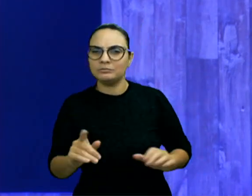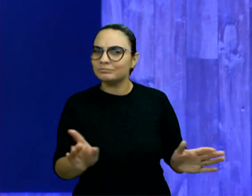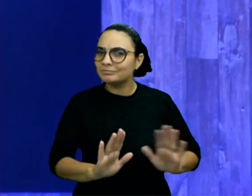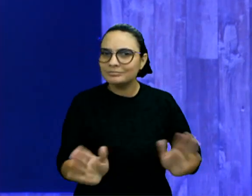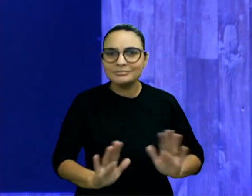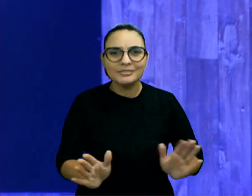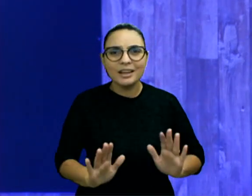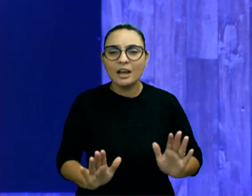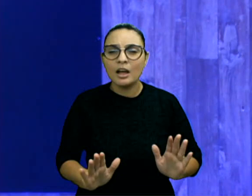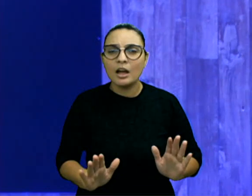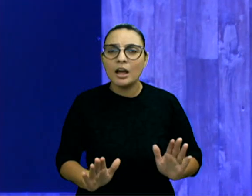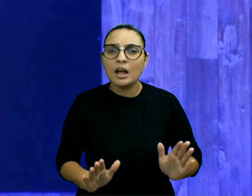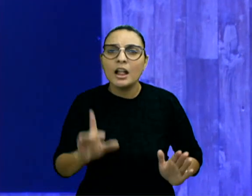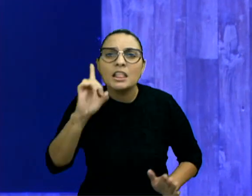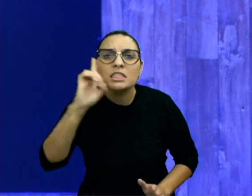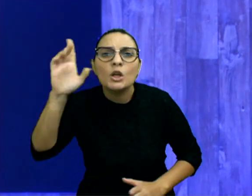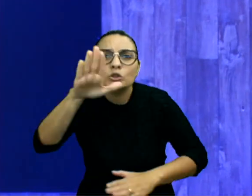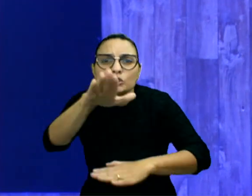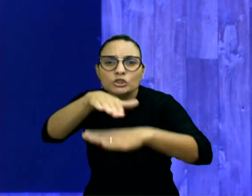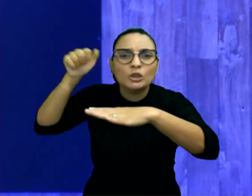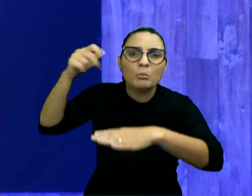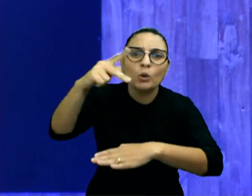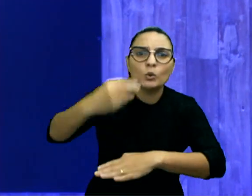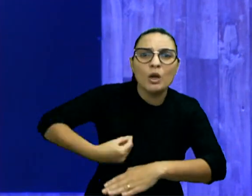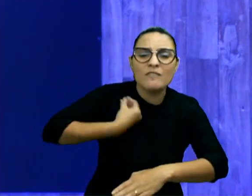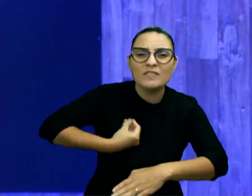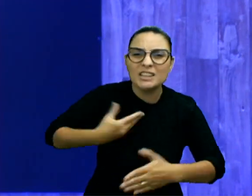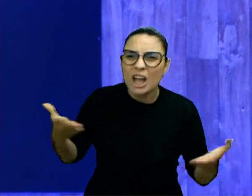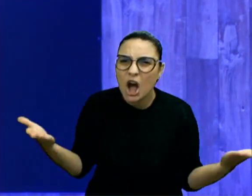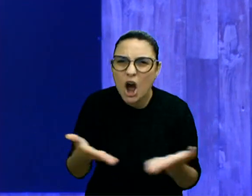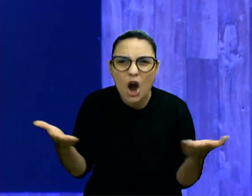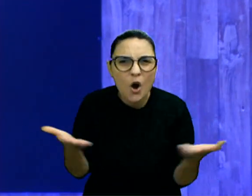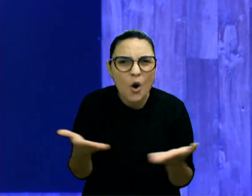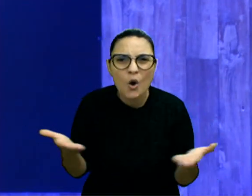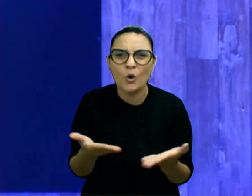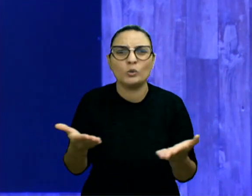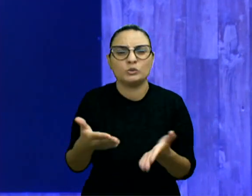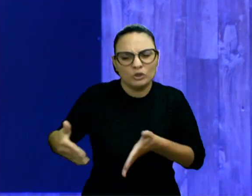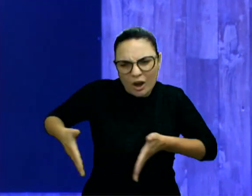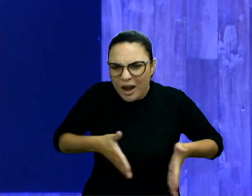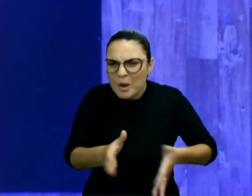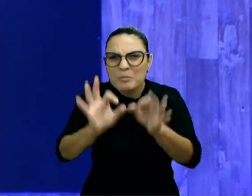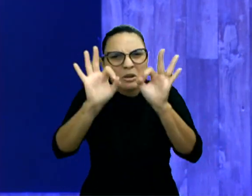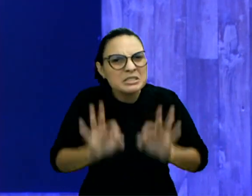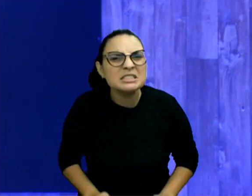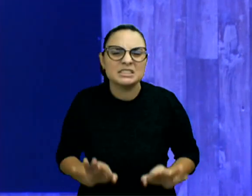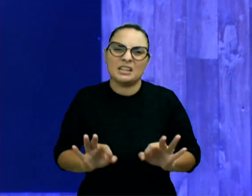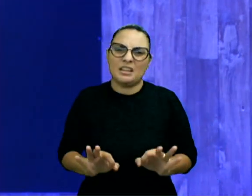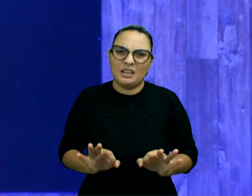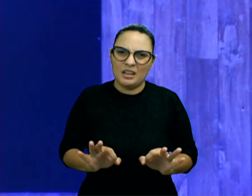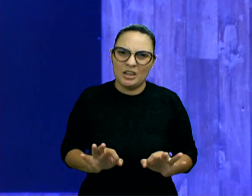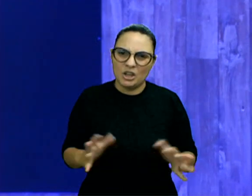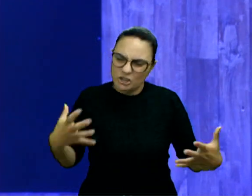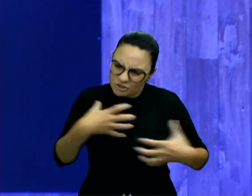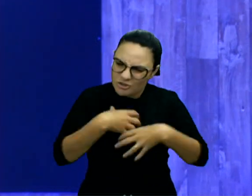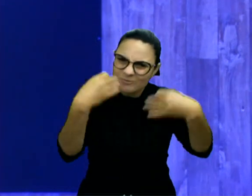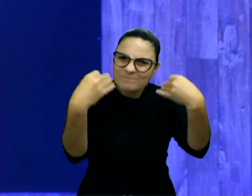dizer para você, Deus te chamou nesta noite para viver em retidão e fazer a diferença onde você